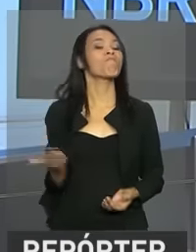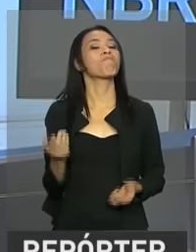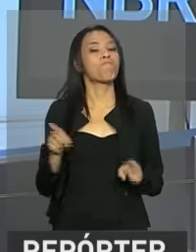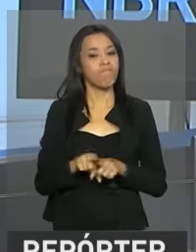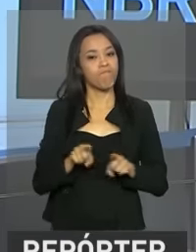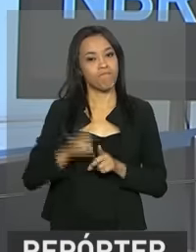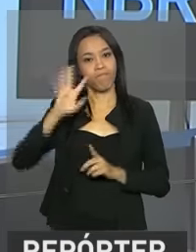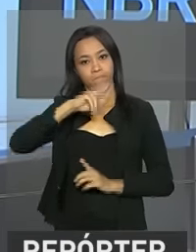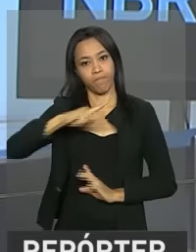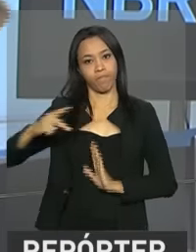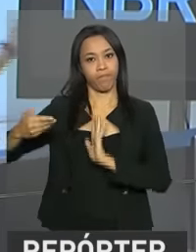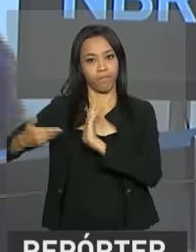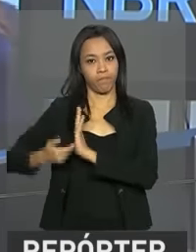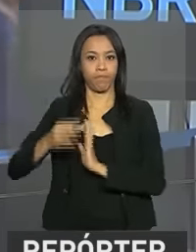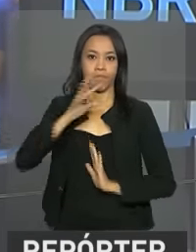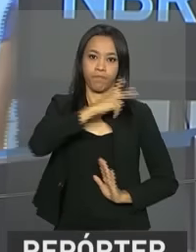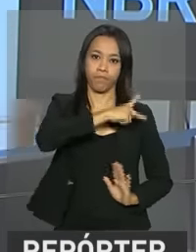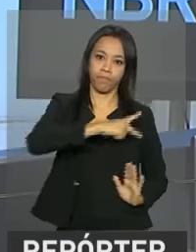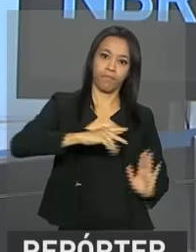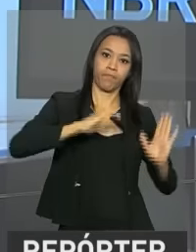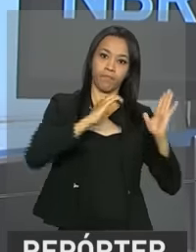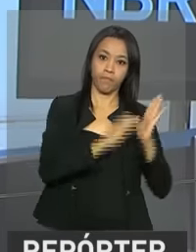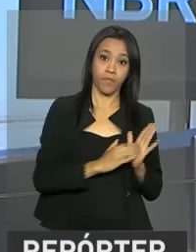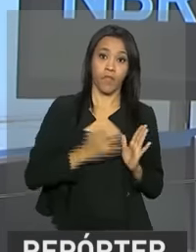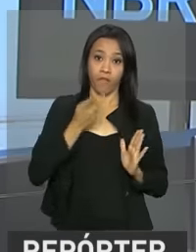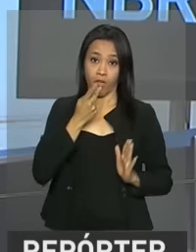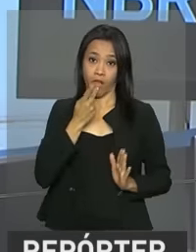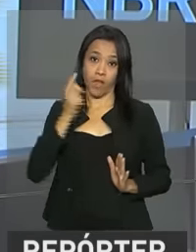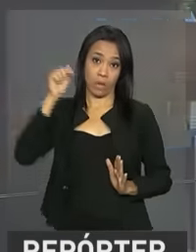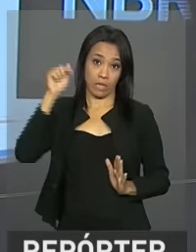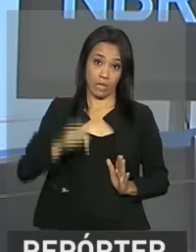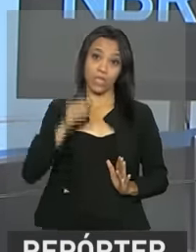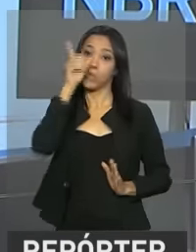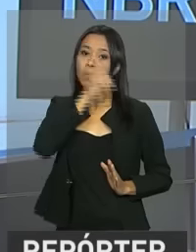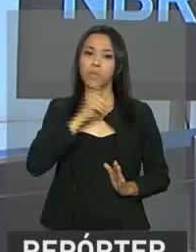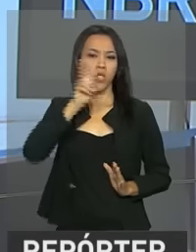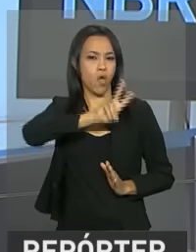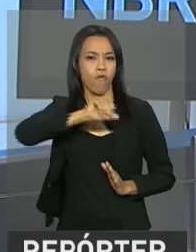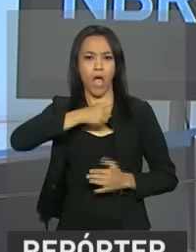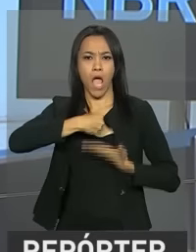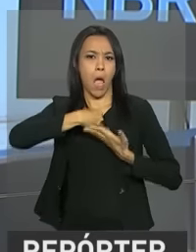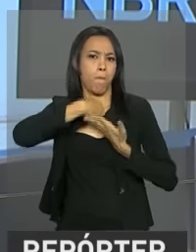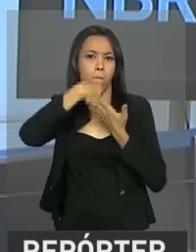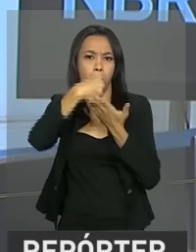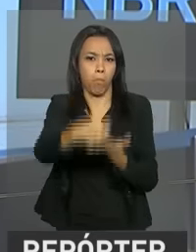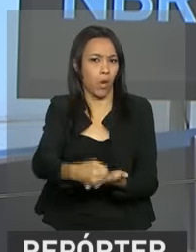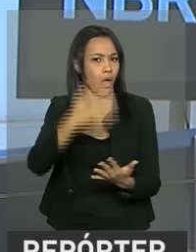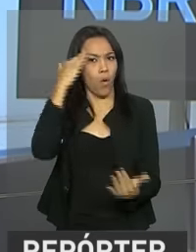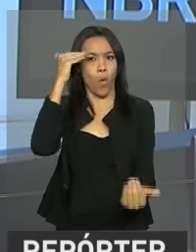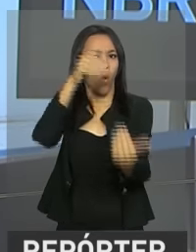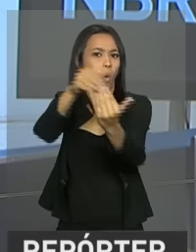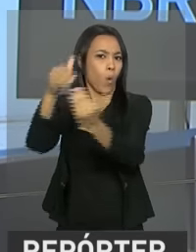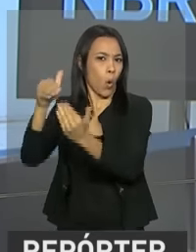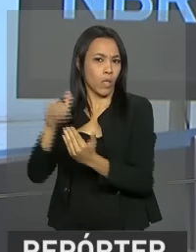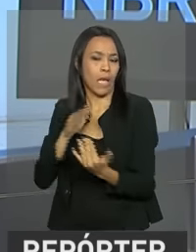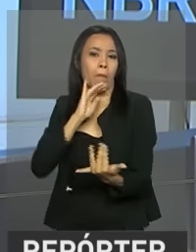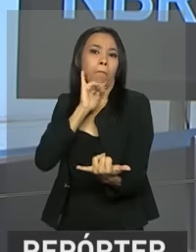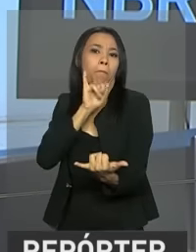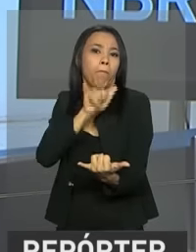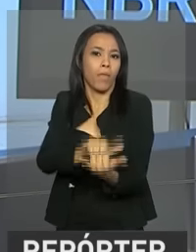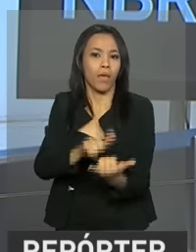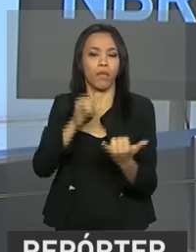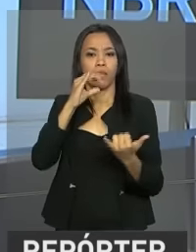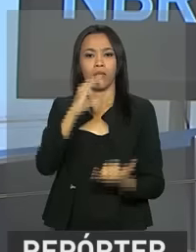da Câmara e do Senado afirmaram neste domingo que não vão apoiar qualquer tipo de medida para perdão de